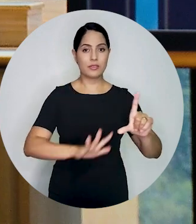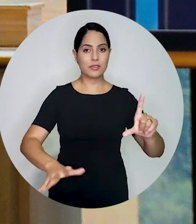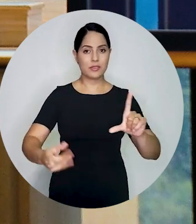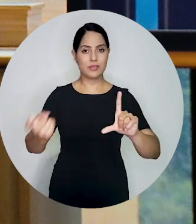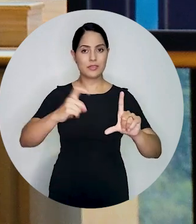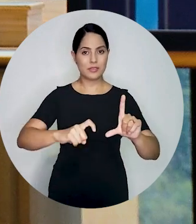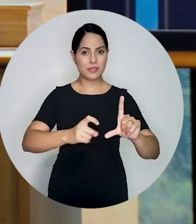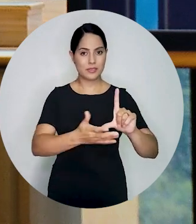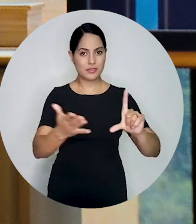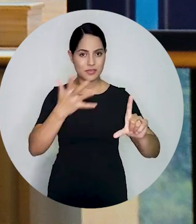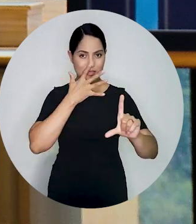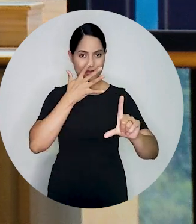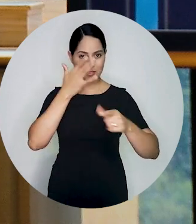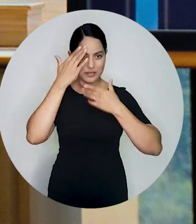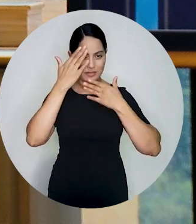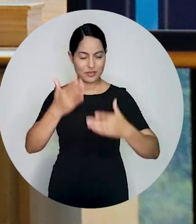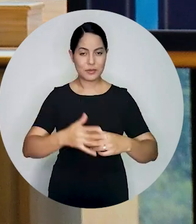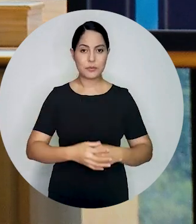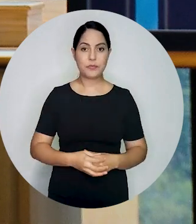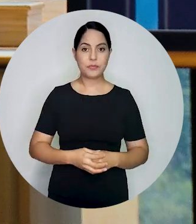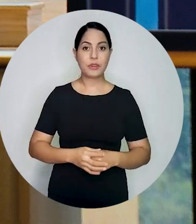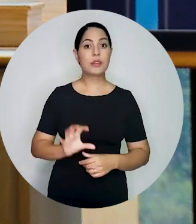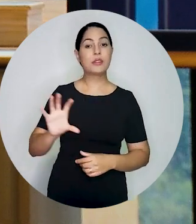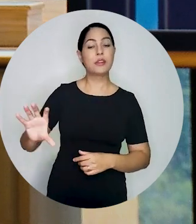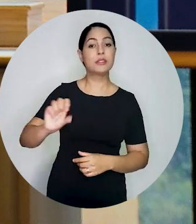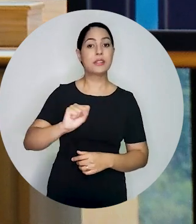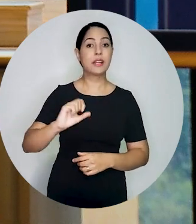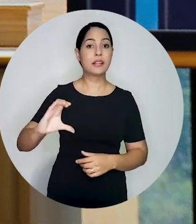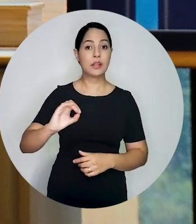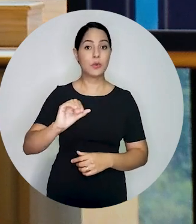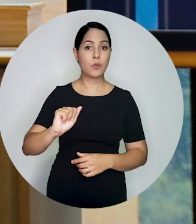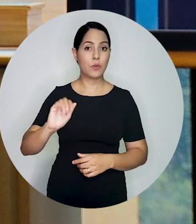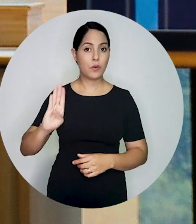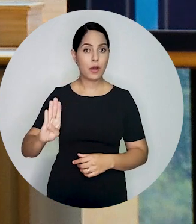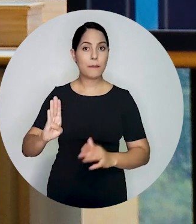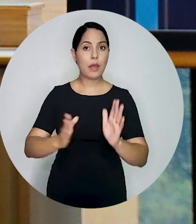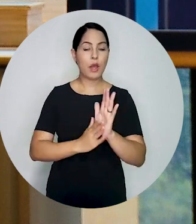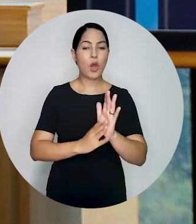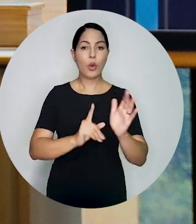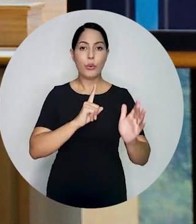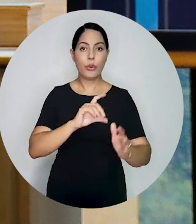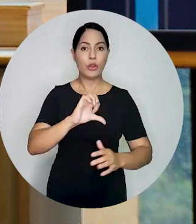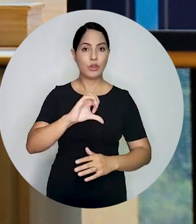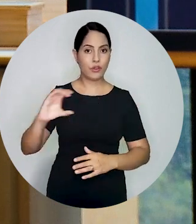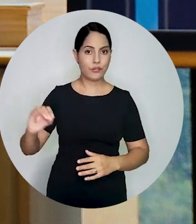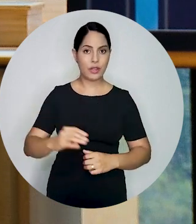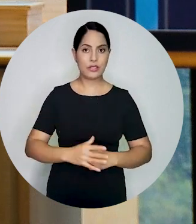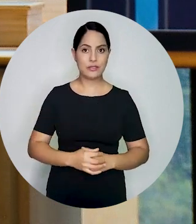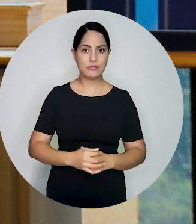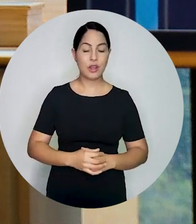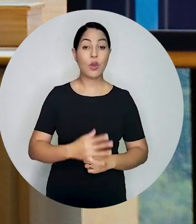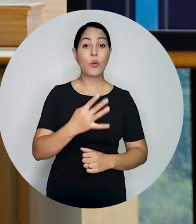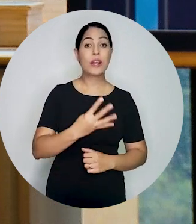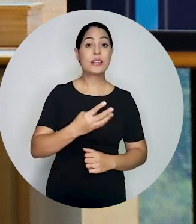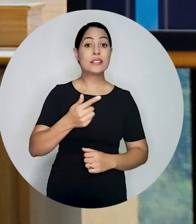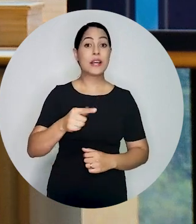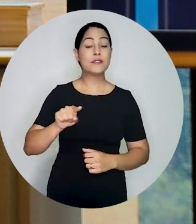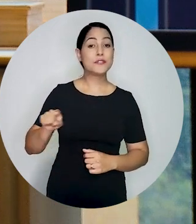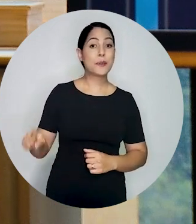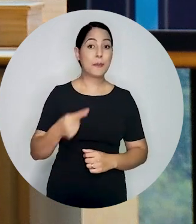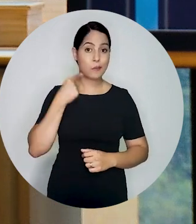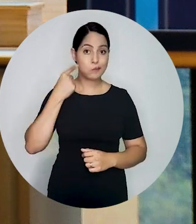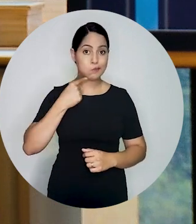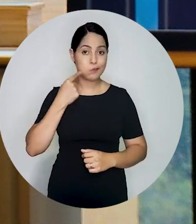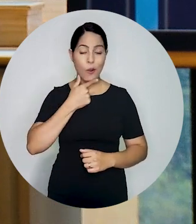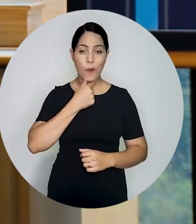Voltamos. Obrigada pela sua companhia. Neste mês, a seccional da OAB de Santa Catarina completou 90 anos. Com mais de